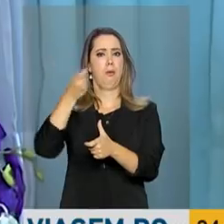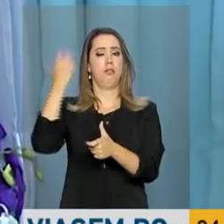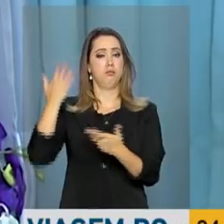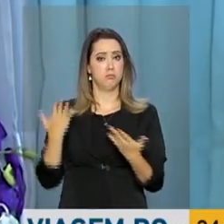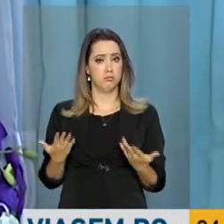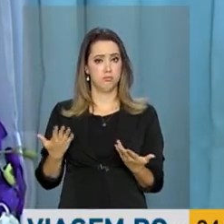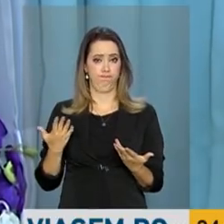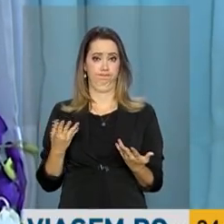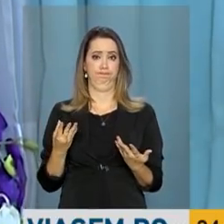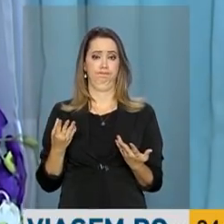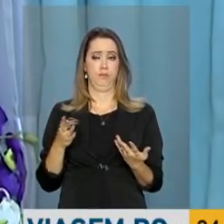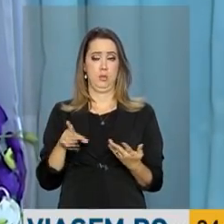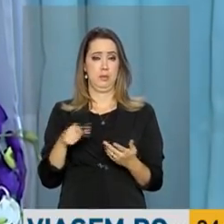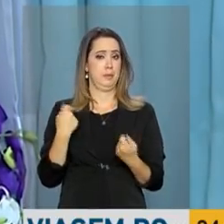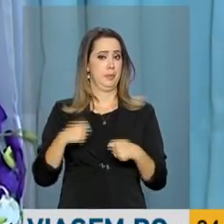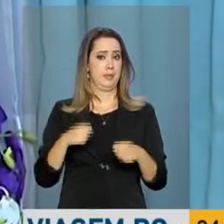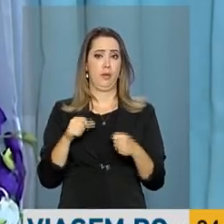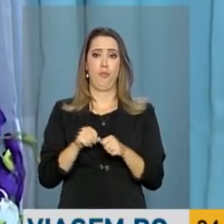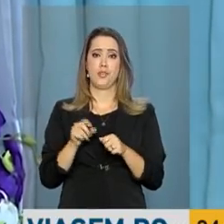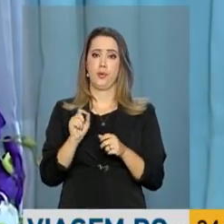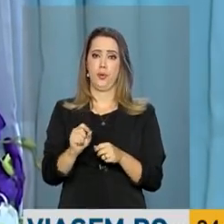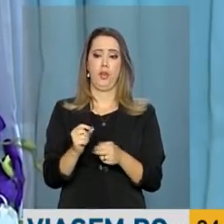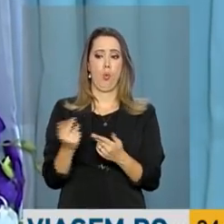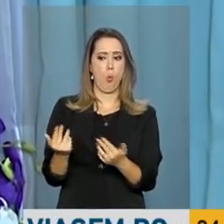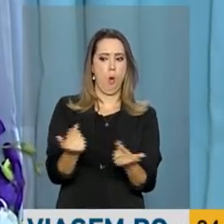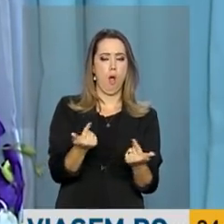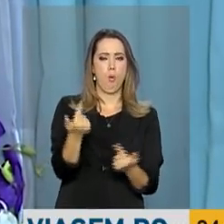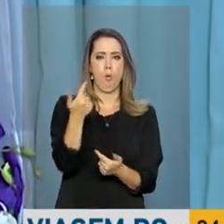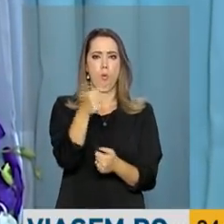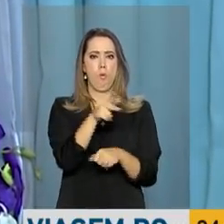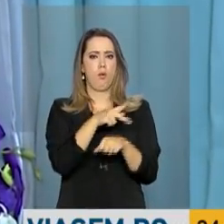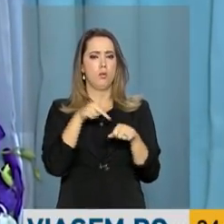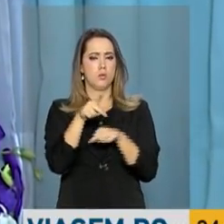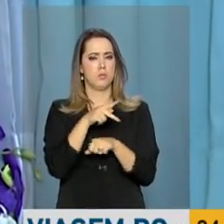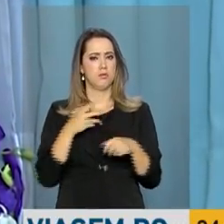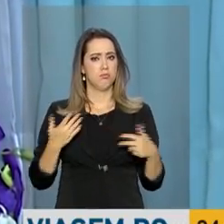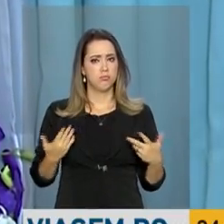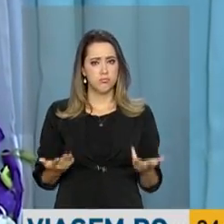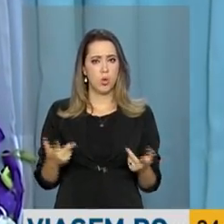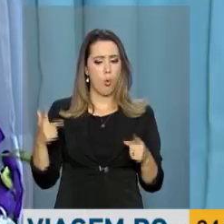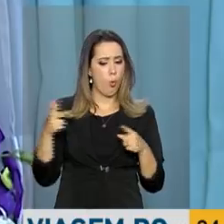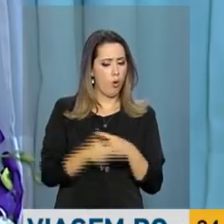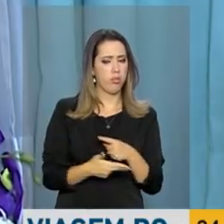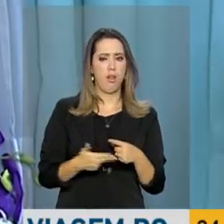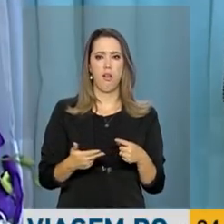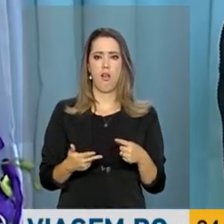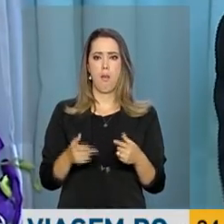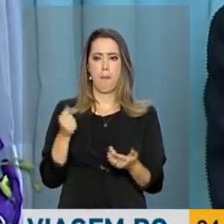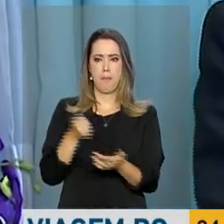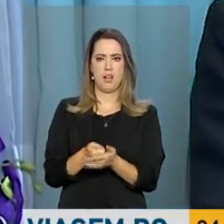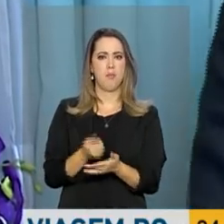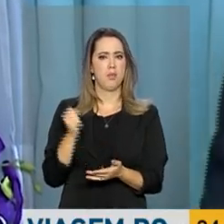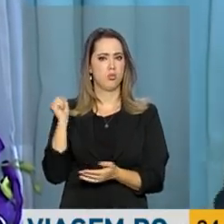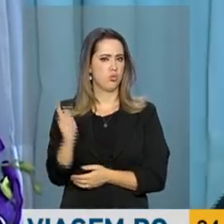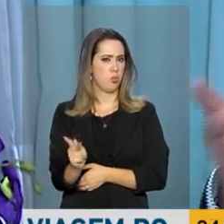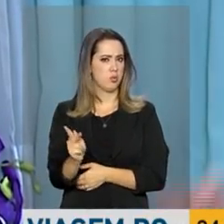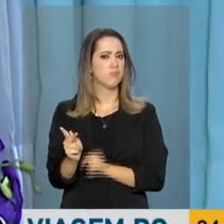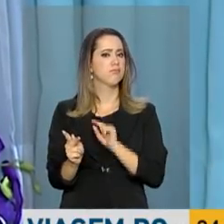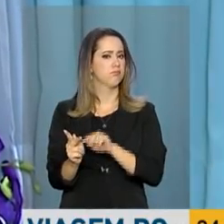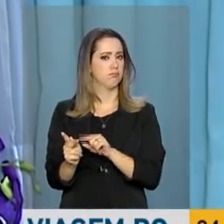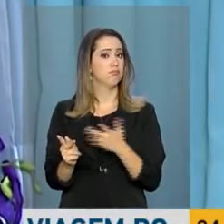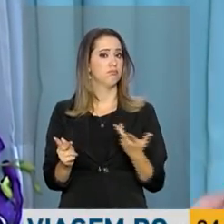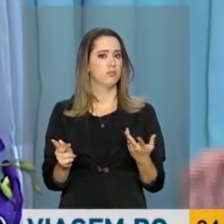daqui a pouco nós vamos ter que fazer aquilo que alguns países tiveram que fazer, cortar pensões